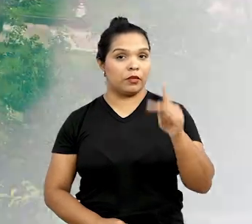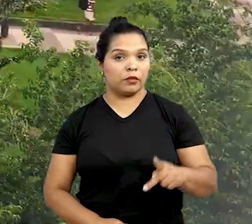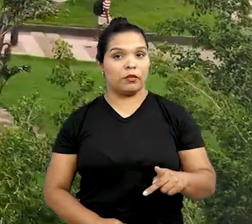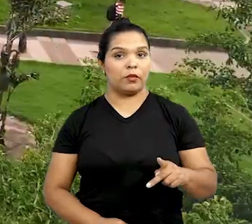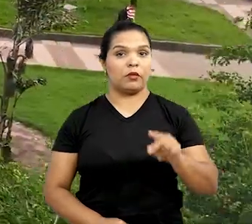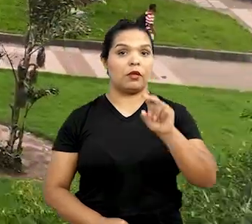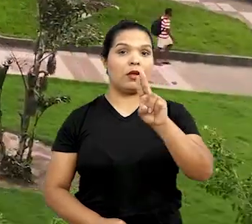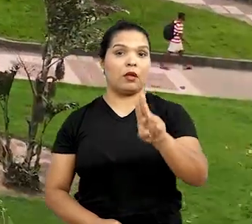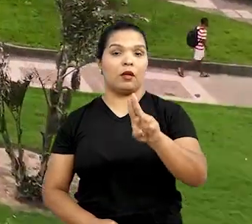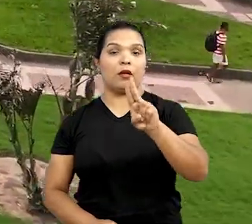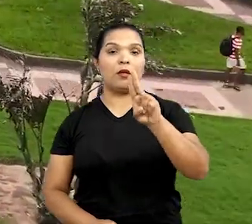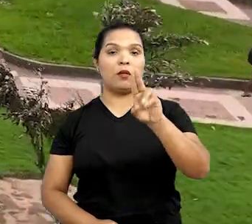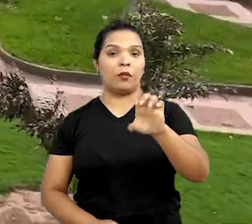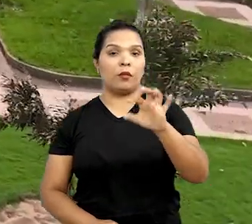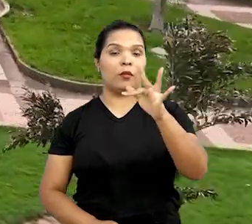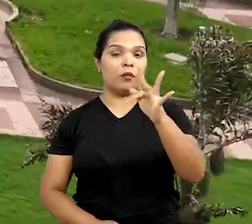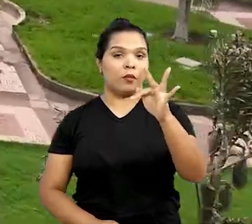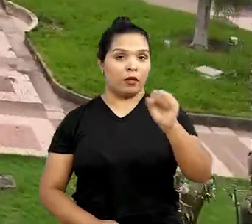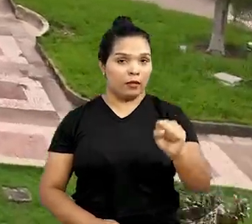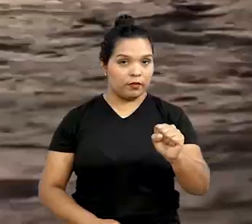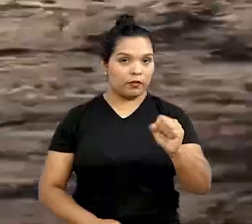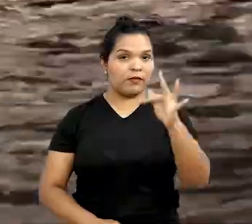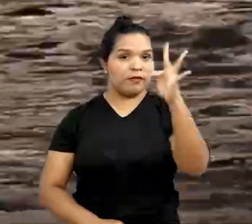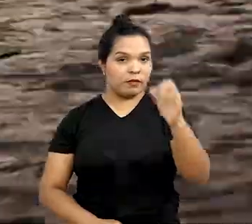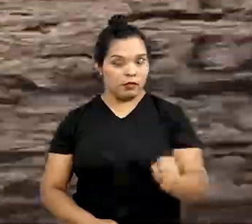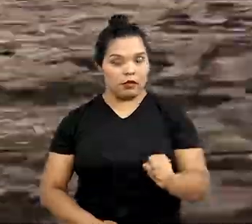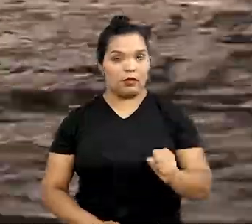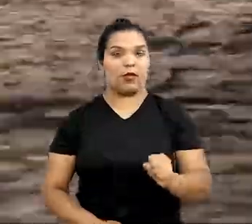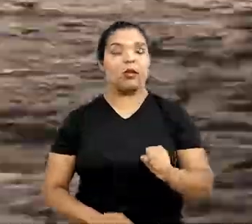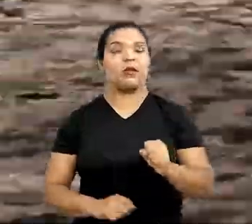Professores da Universidade Estadual de Feira de Santana